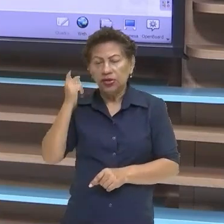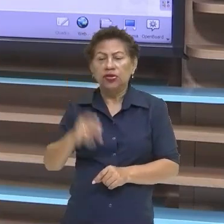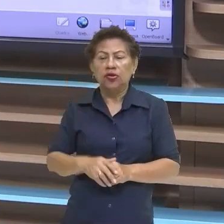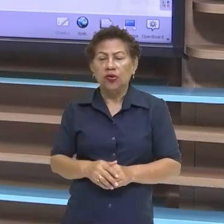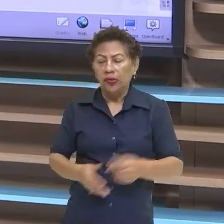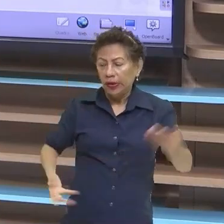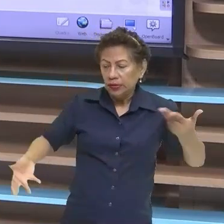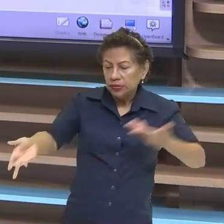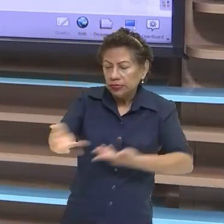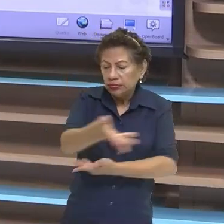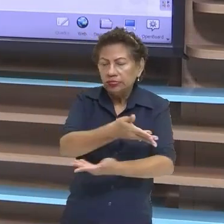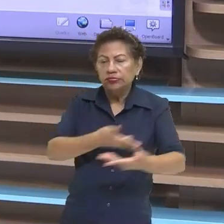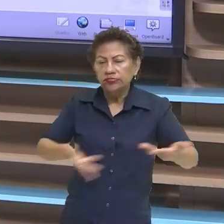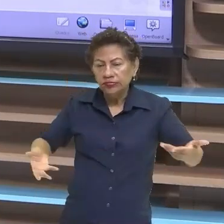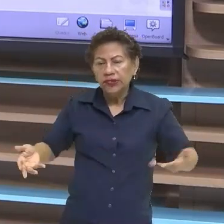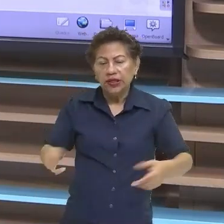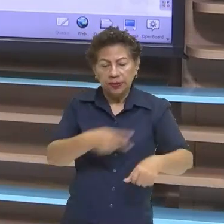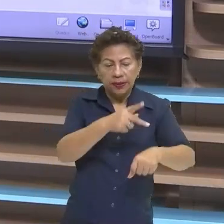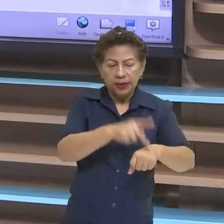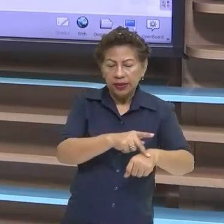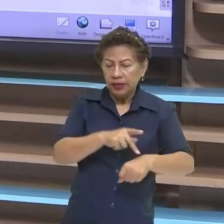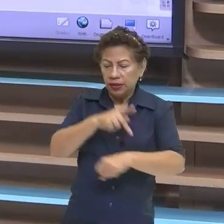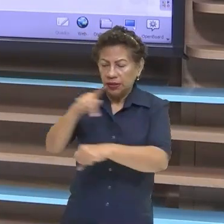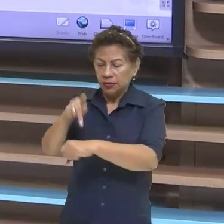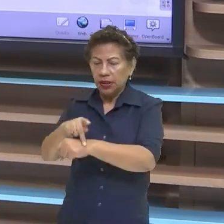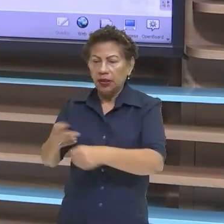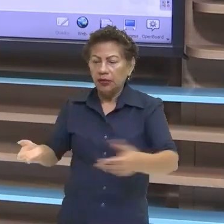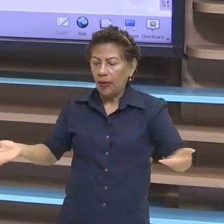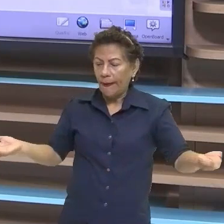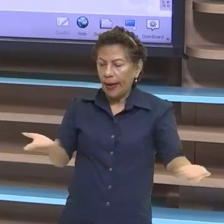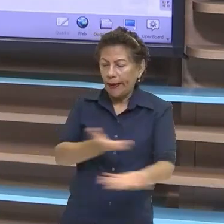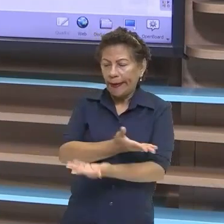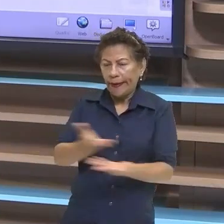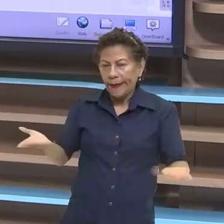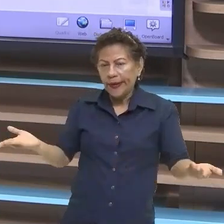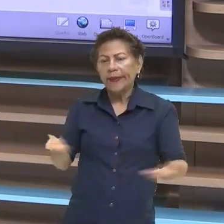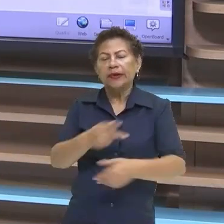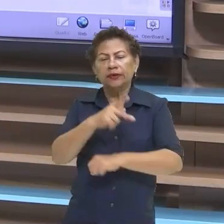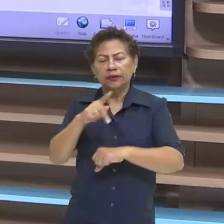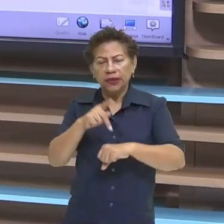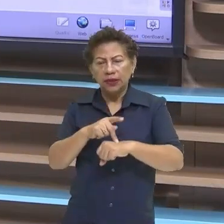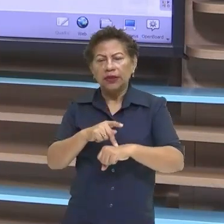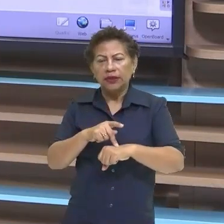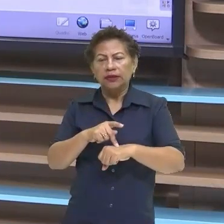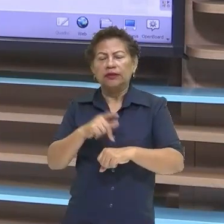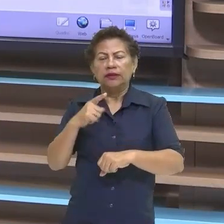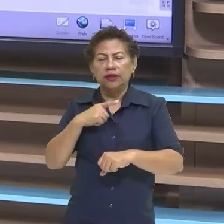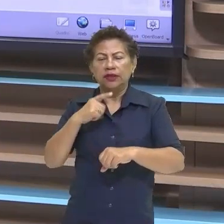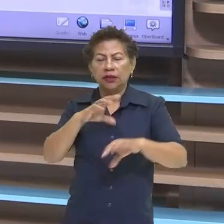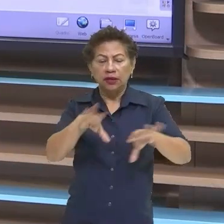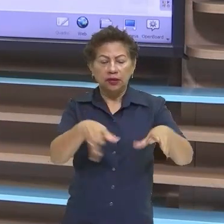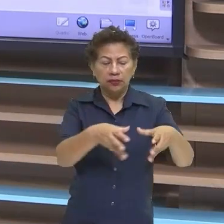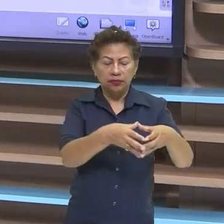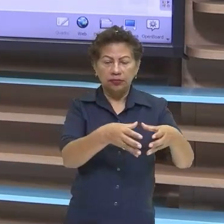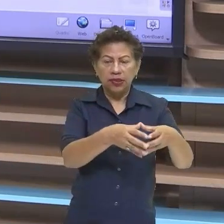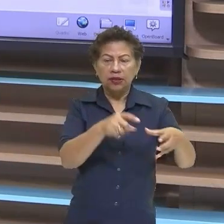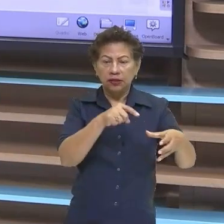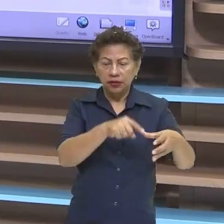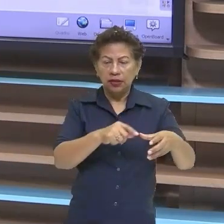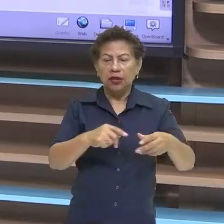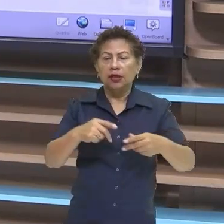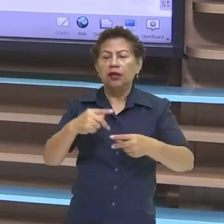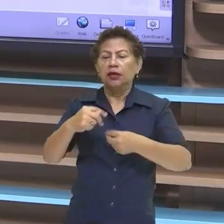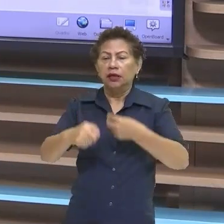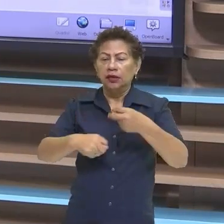de pessoas entre os países que fazem parte de um determinado bloco econômico, né? Então, sistematizar